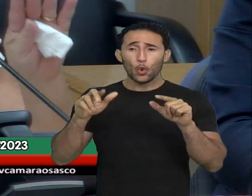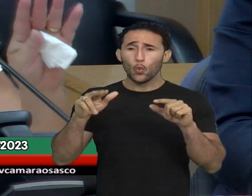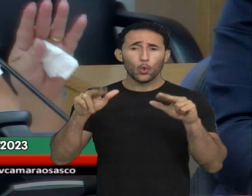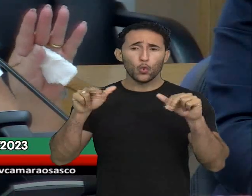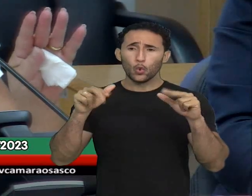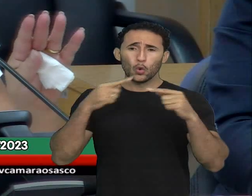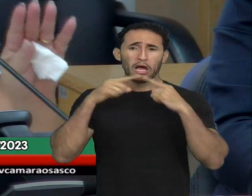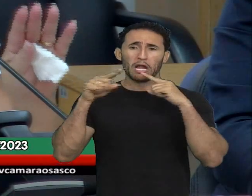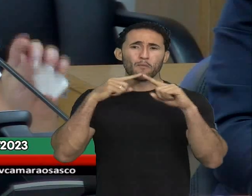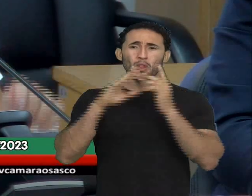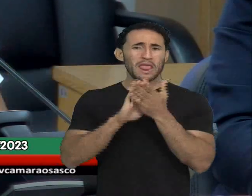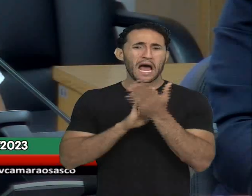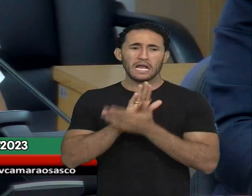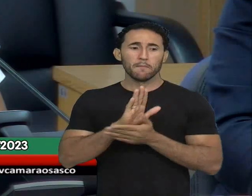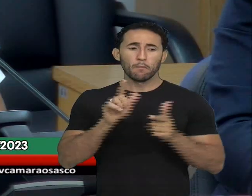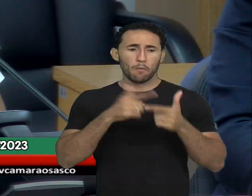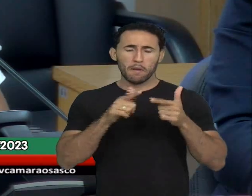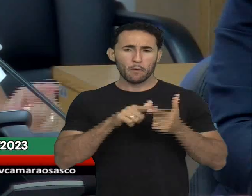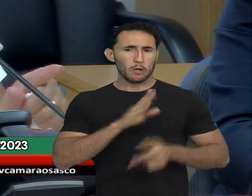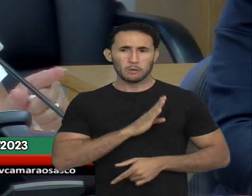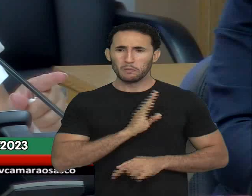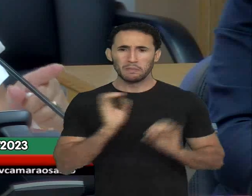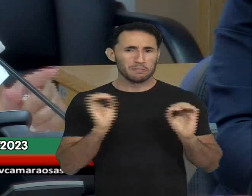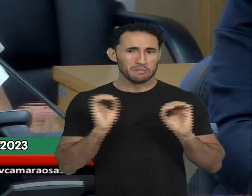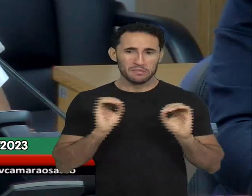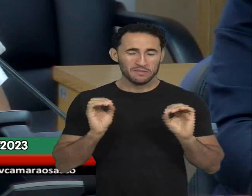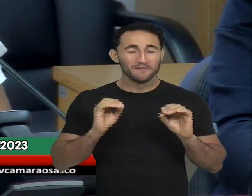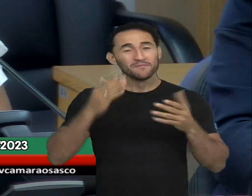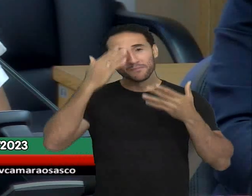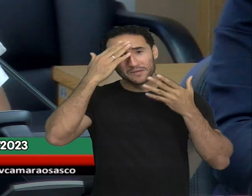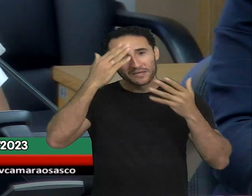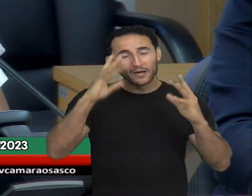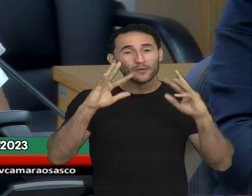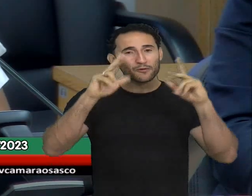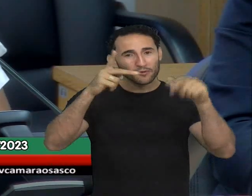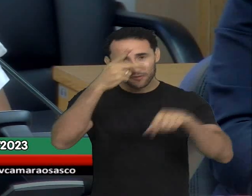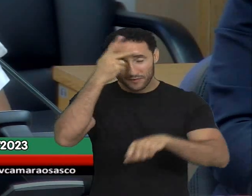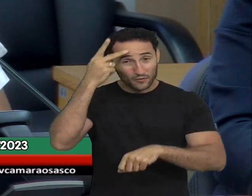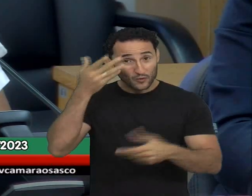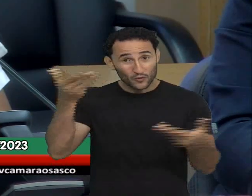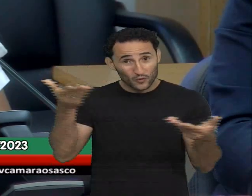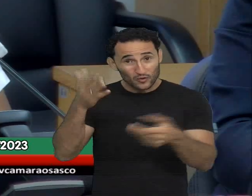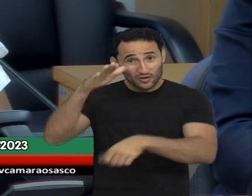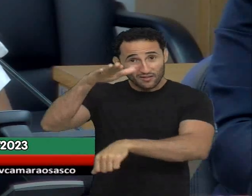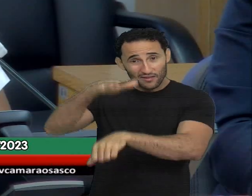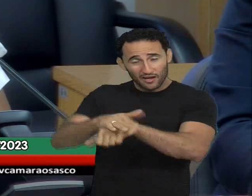nada do coração. Então é isso aí. Quero aqui agradecer a todos nessa tarde que estivemos